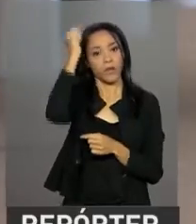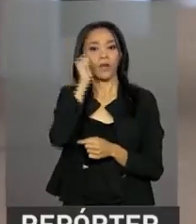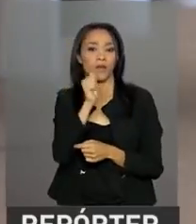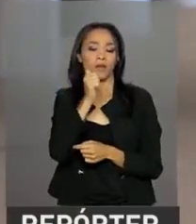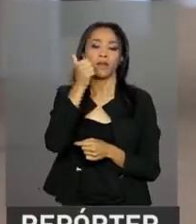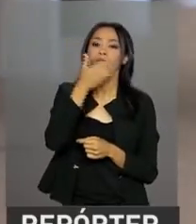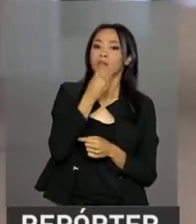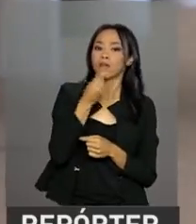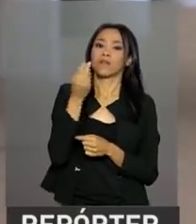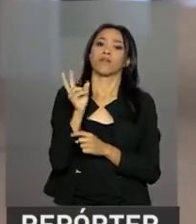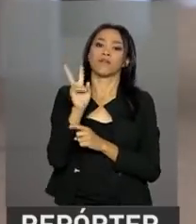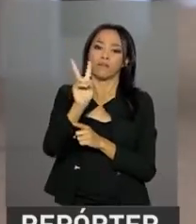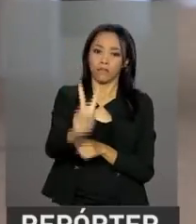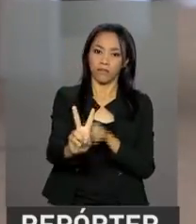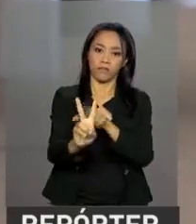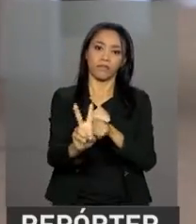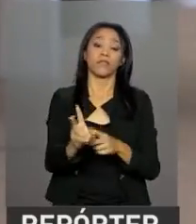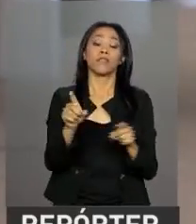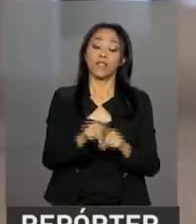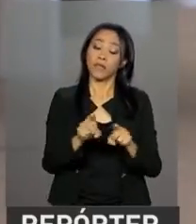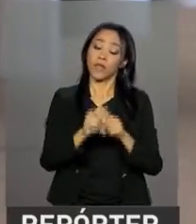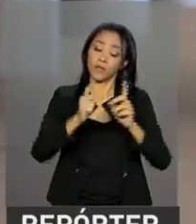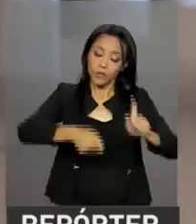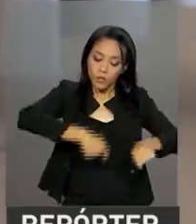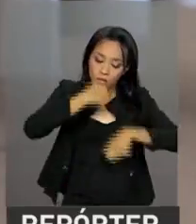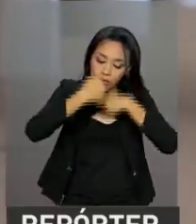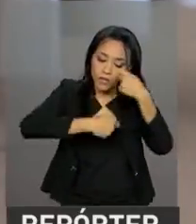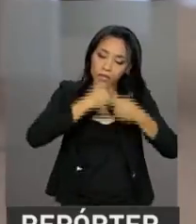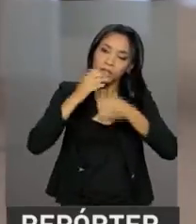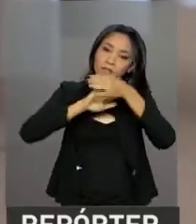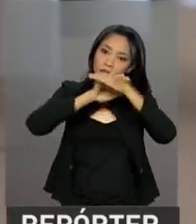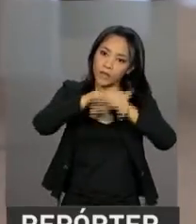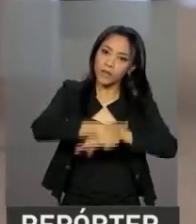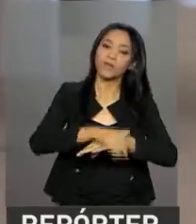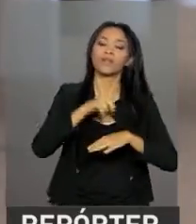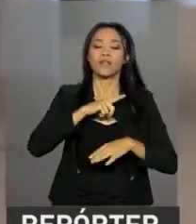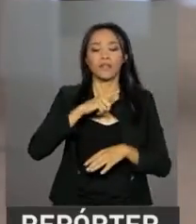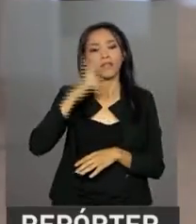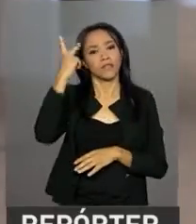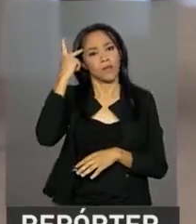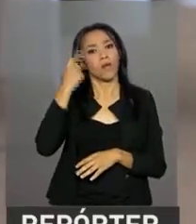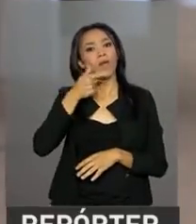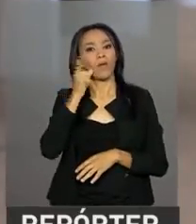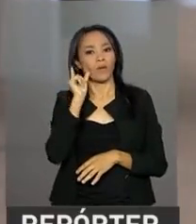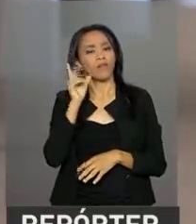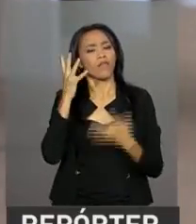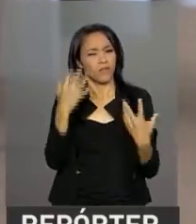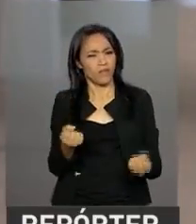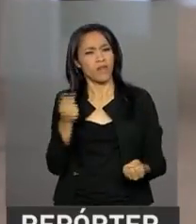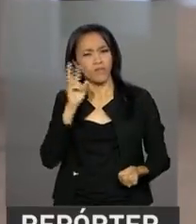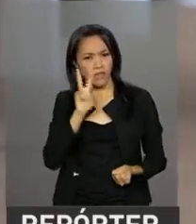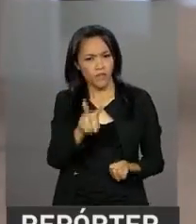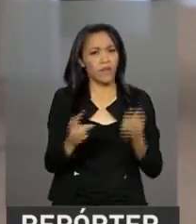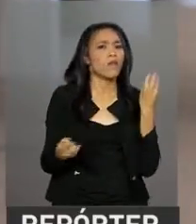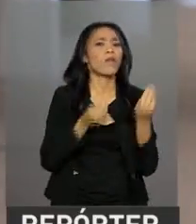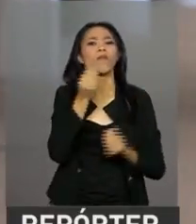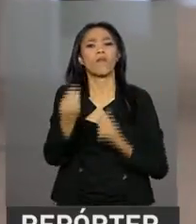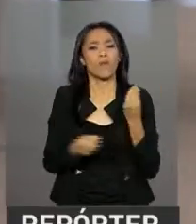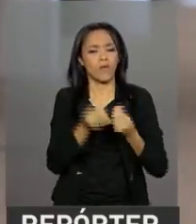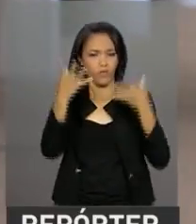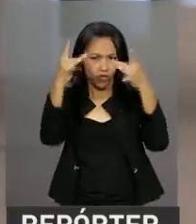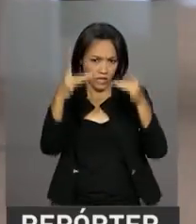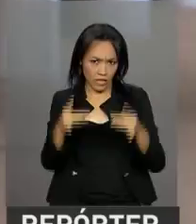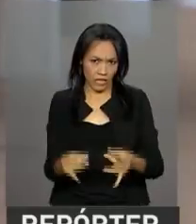um jantar em homenagem aos monarcas do país europeus tudo lá em são paulo o dia de ontem vamos saber vamos ver então os detalhes